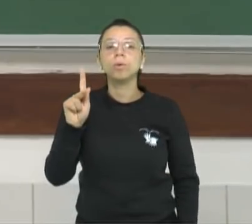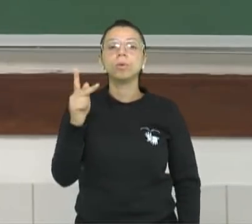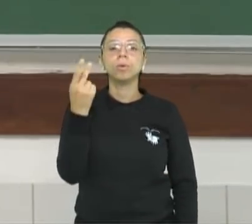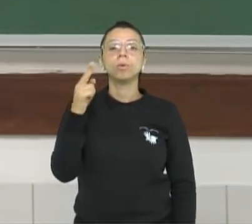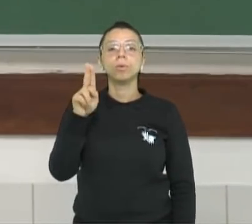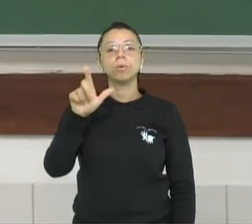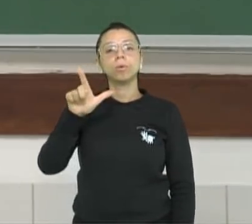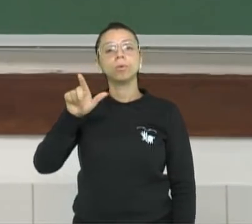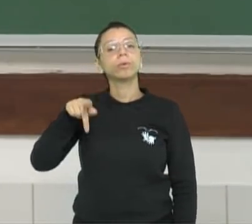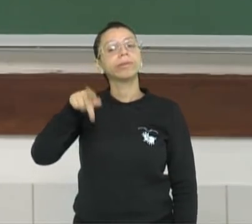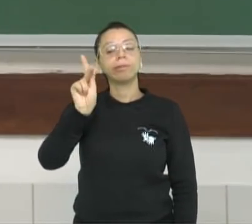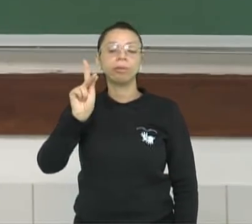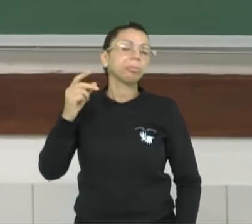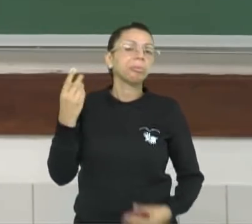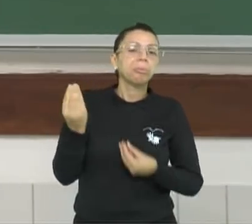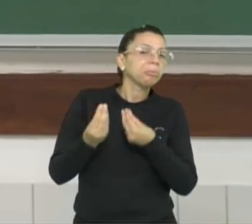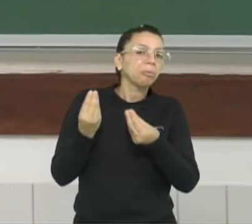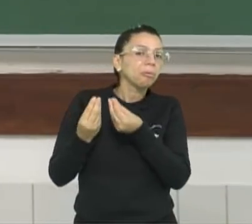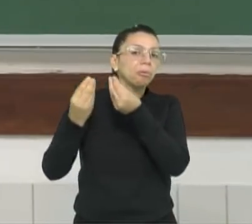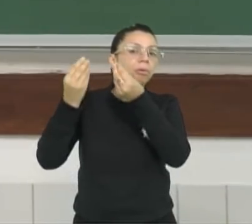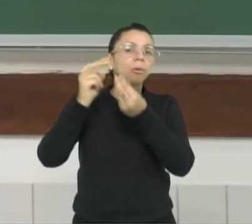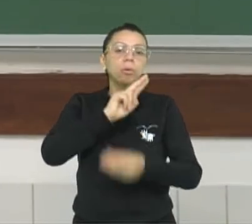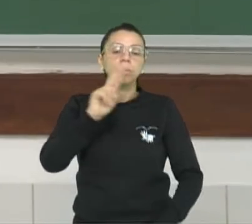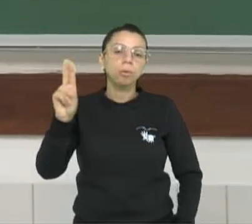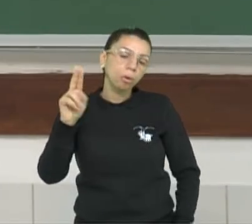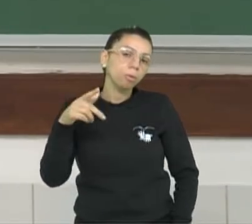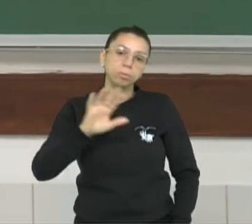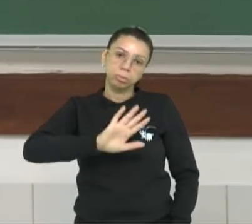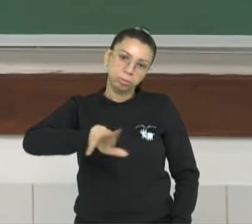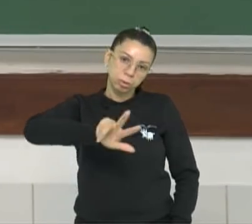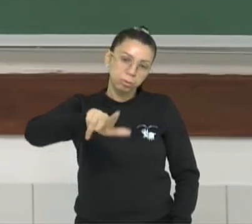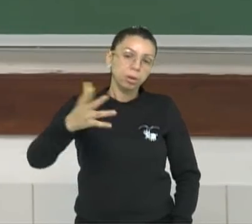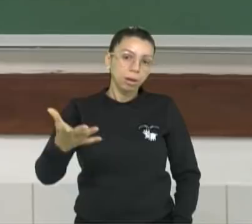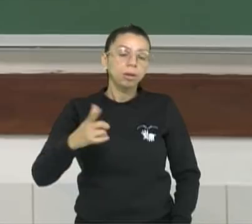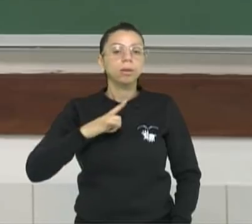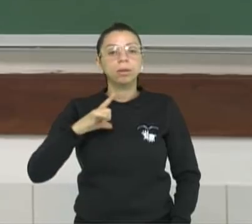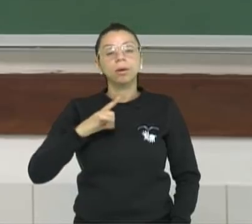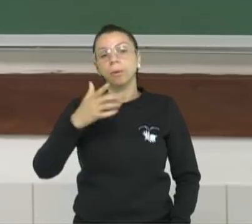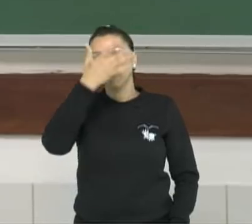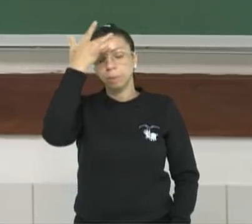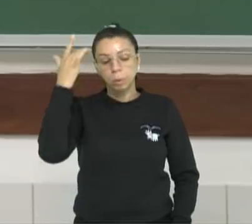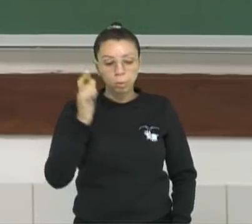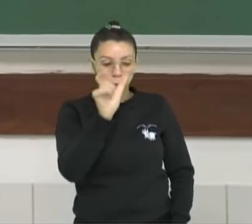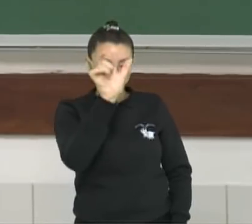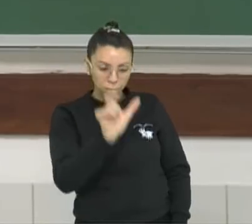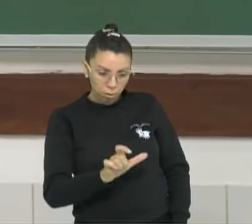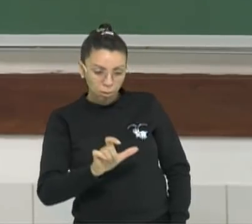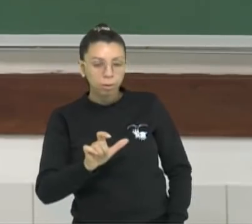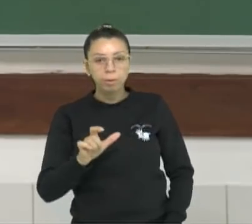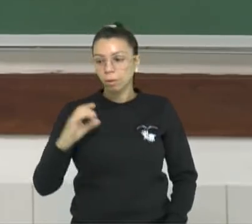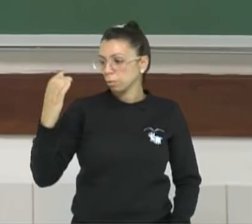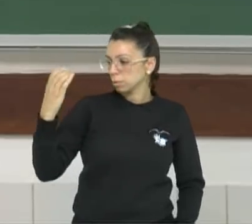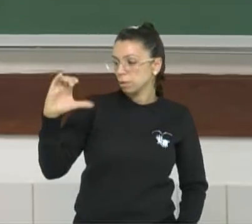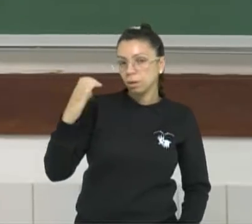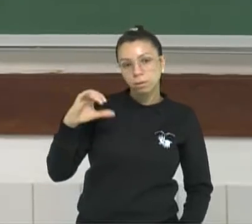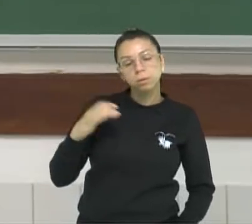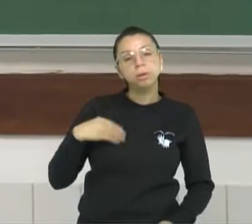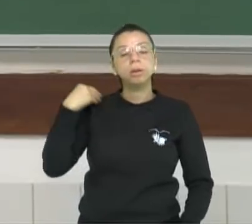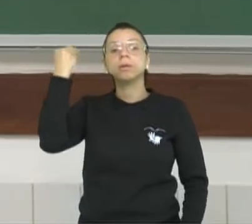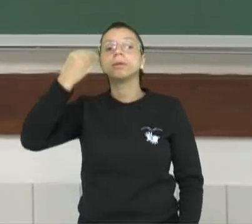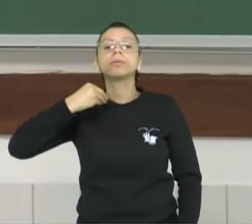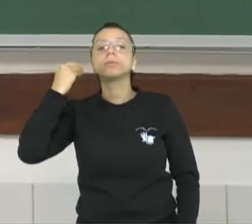Não tem a explicação. É um cientista que fez uma experiência lá que não deu muito certo e se transforma no Incrível Hulk quando